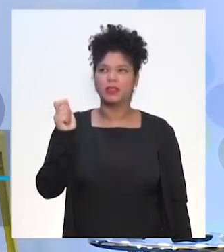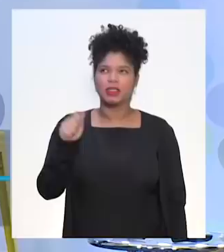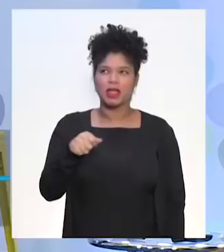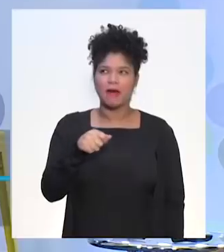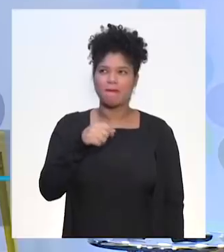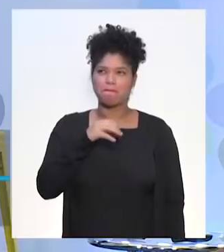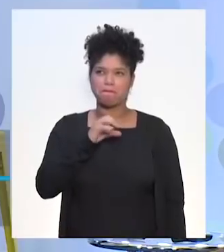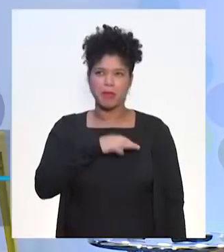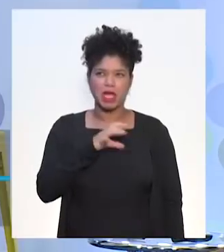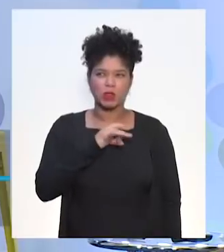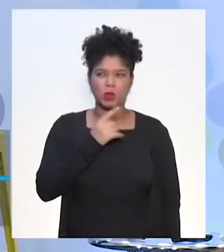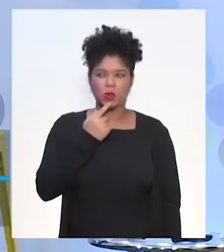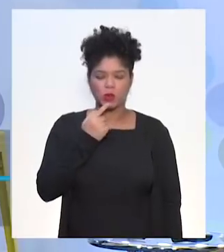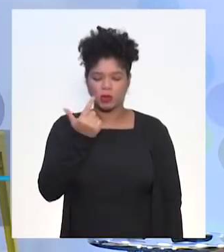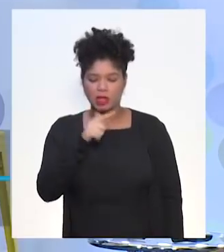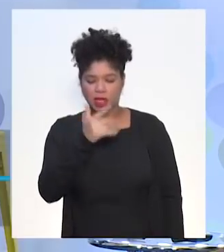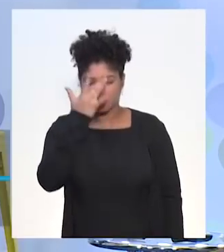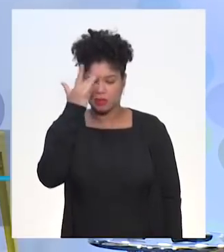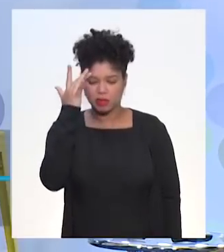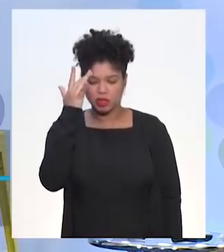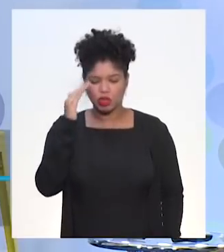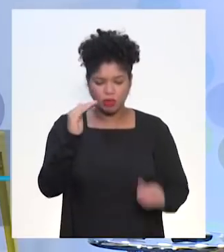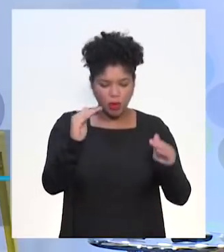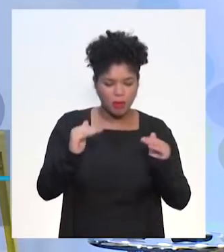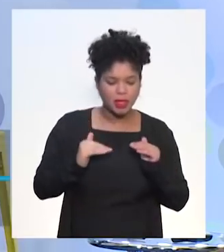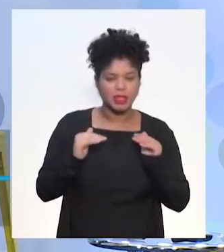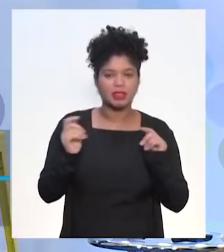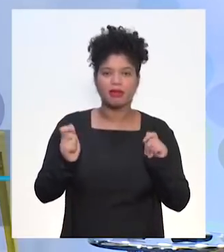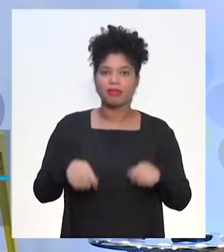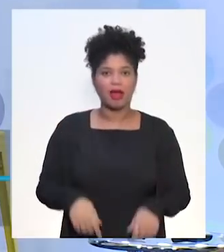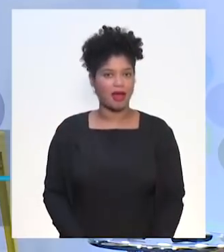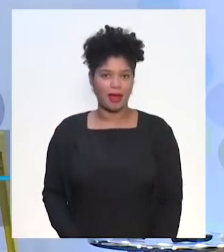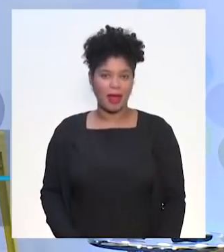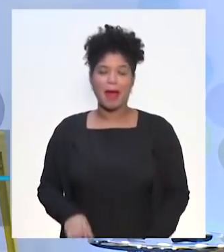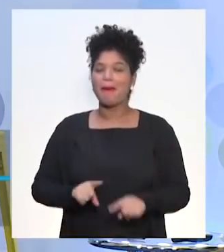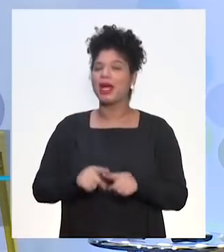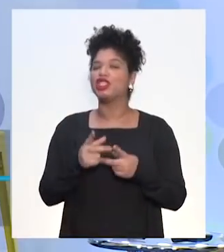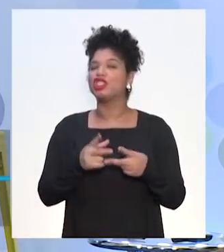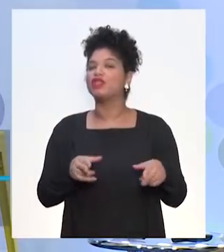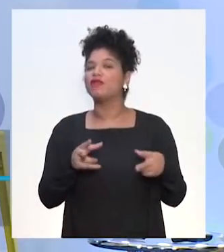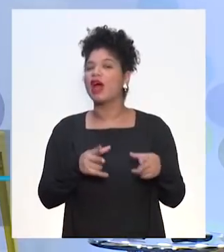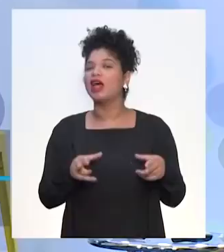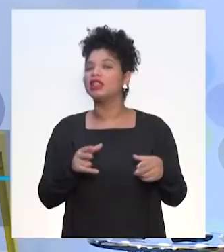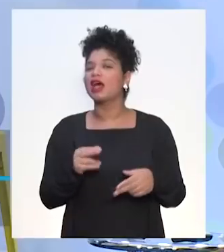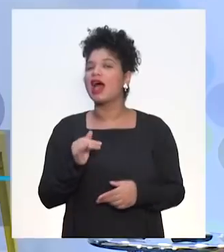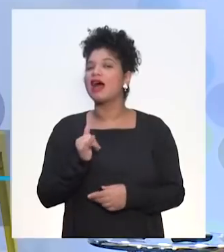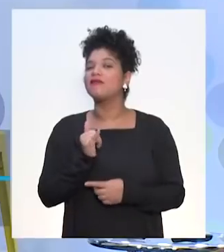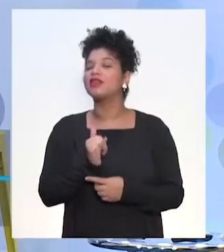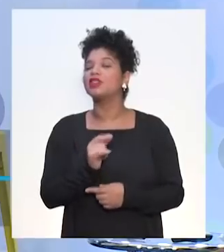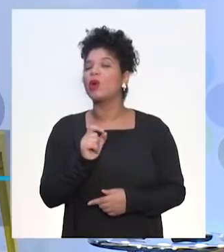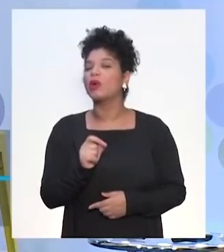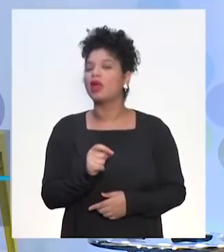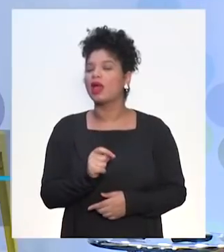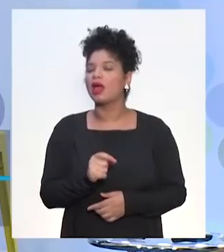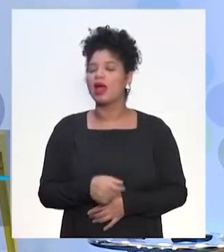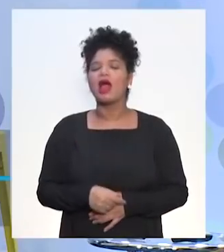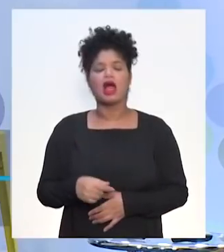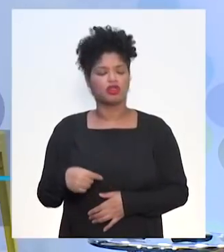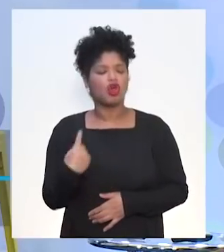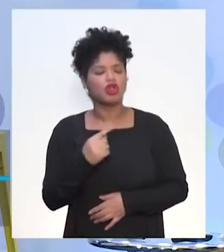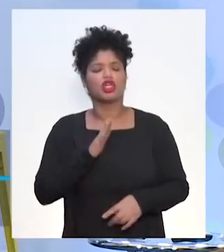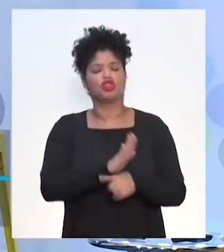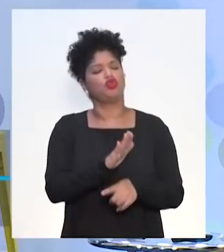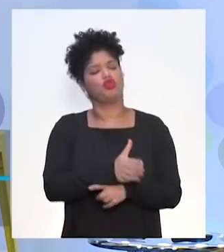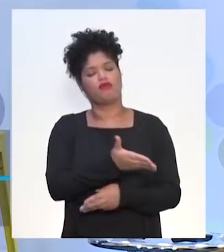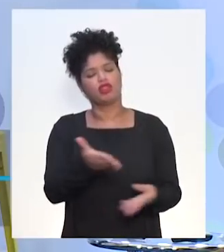muito marota, prescrever o ideário de salvar a nação daquilo que esse medo traz.